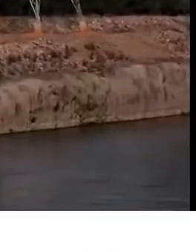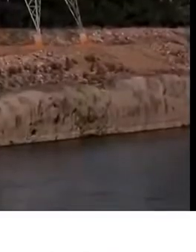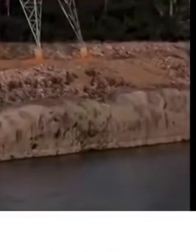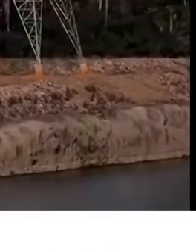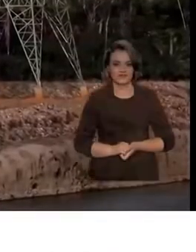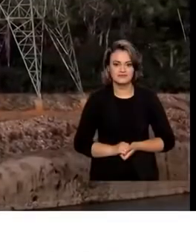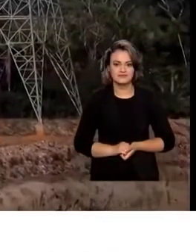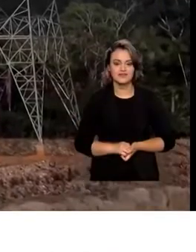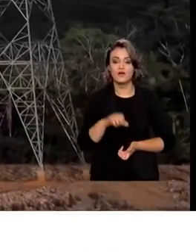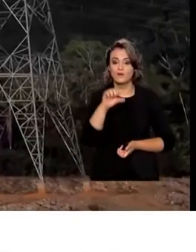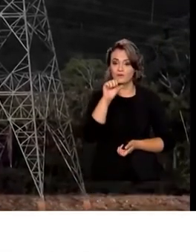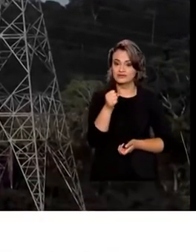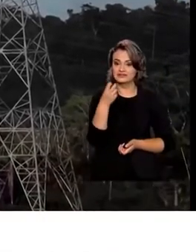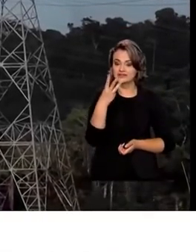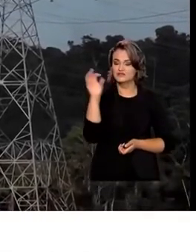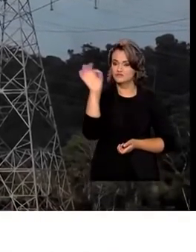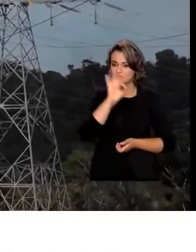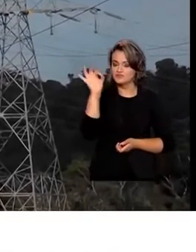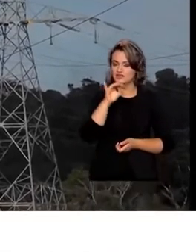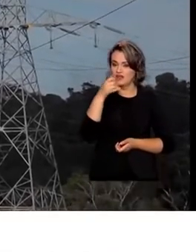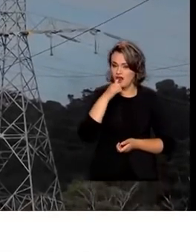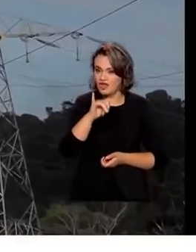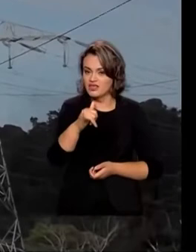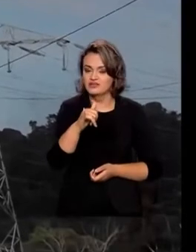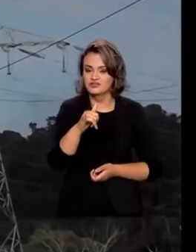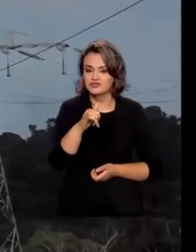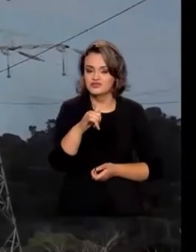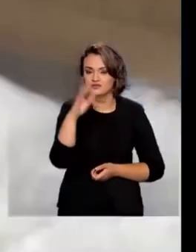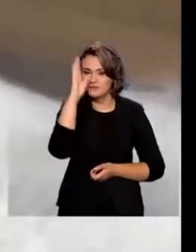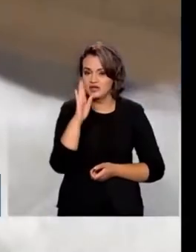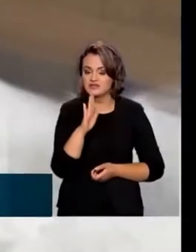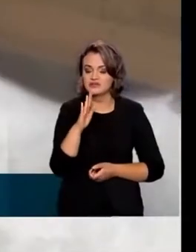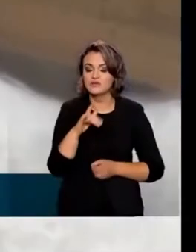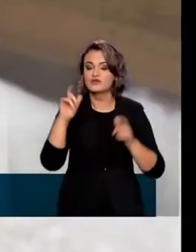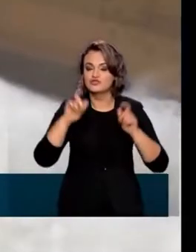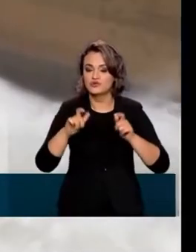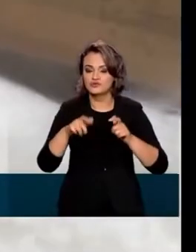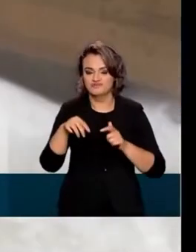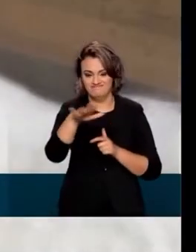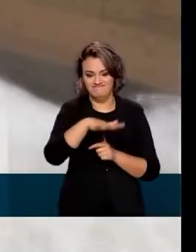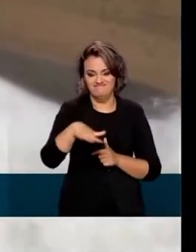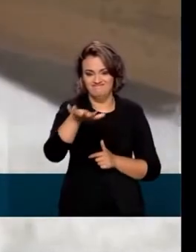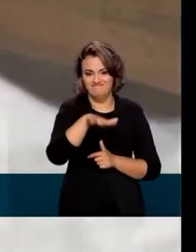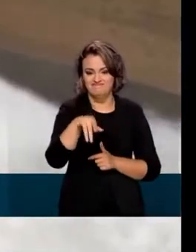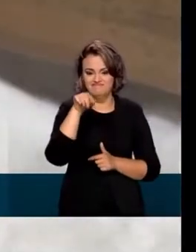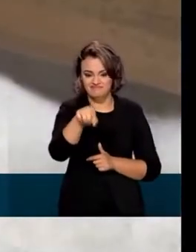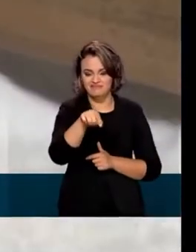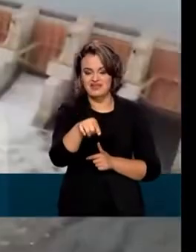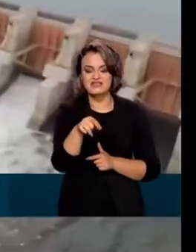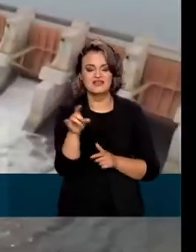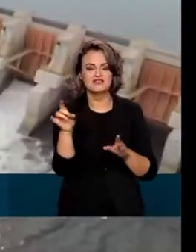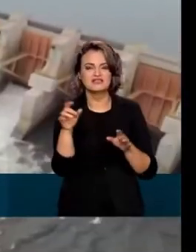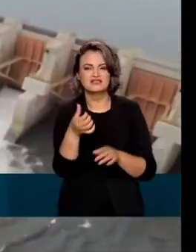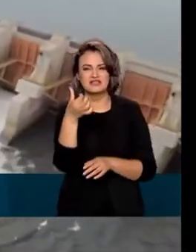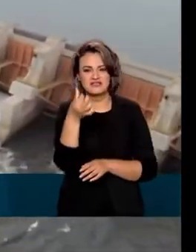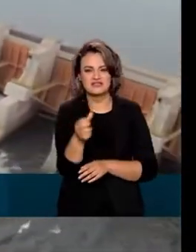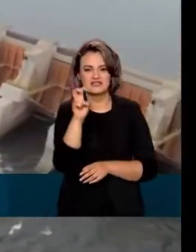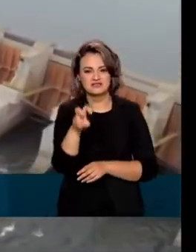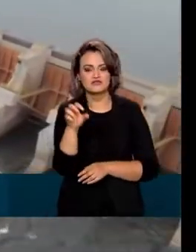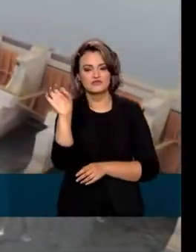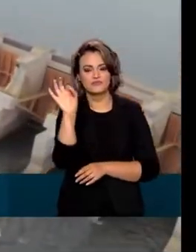e oitenta e três por cento da energia elétrica consumida no Brasil vende continua babys desse Total